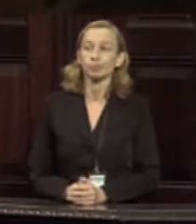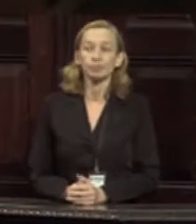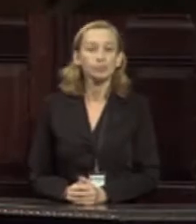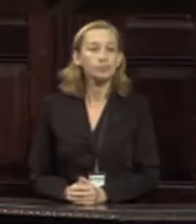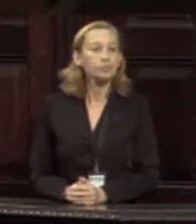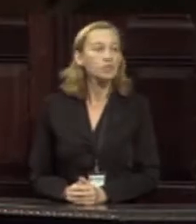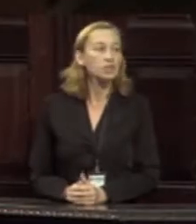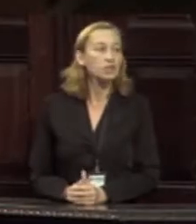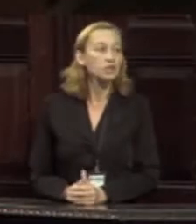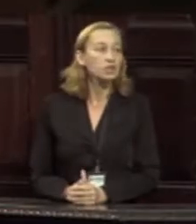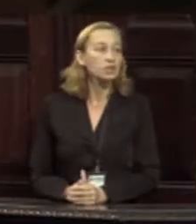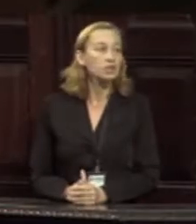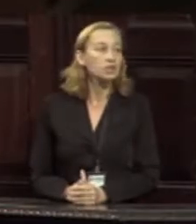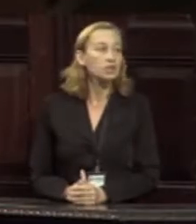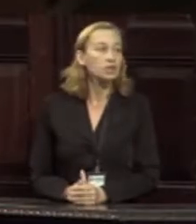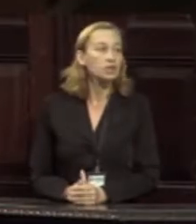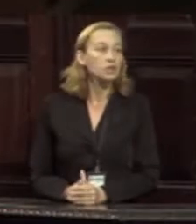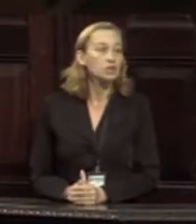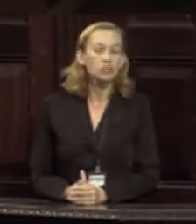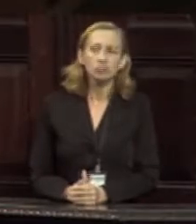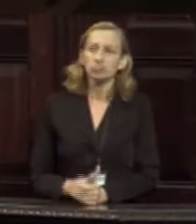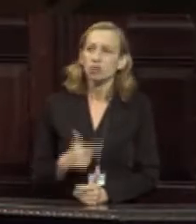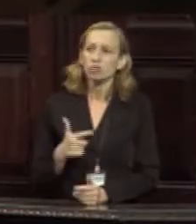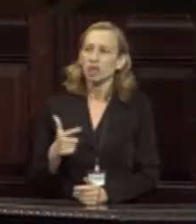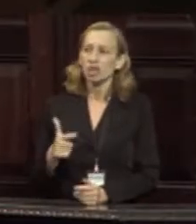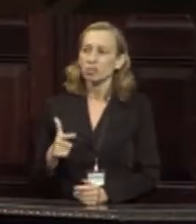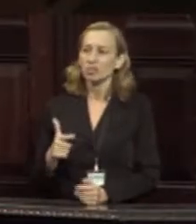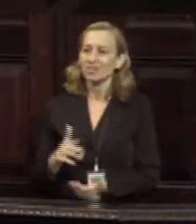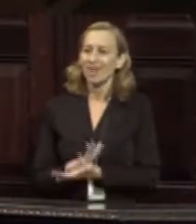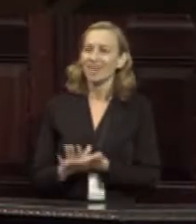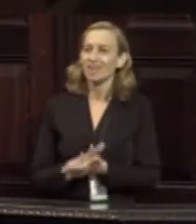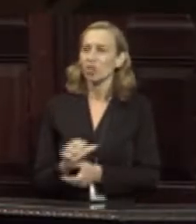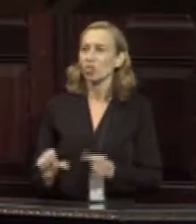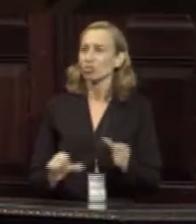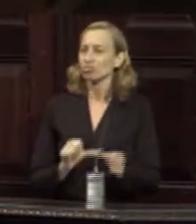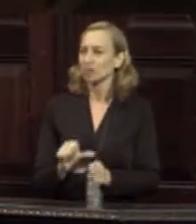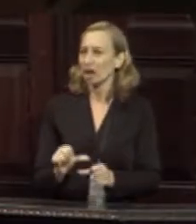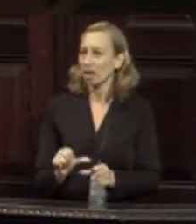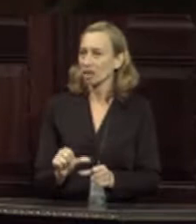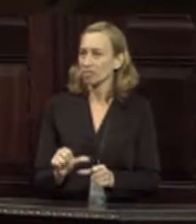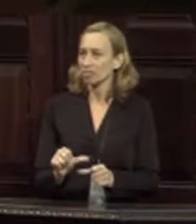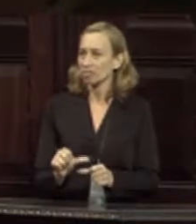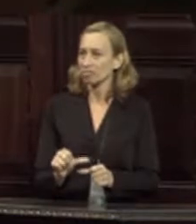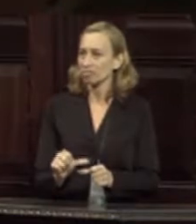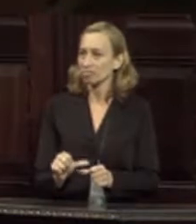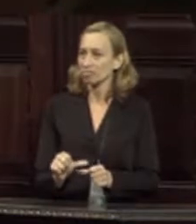Nós não temos posição contrária ao REPETRO.